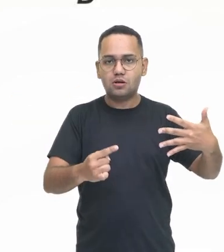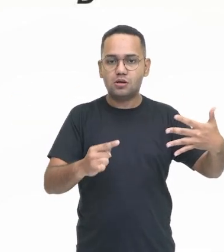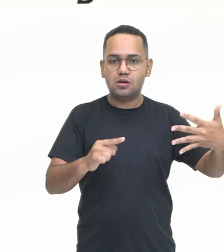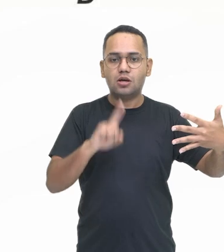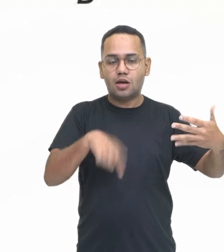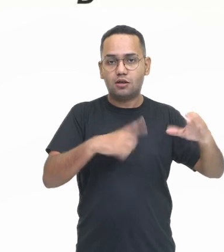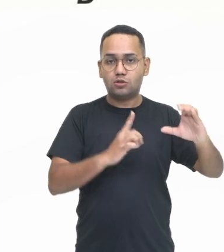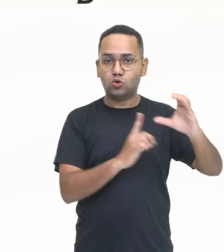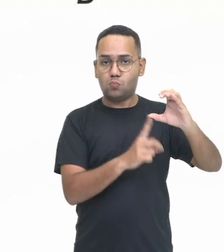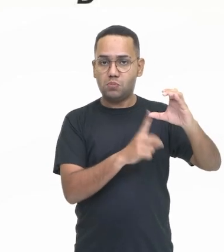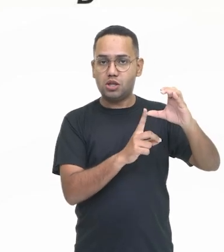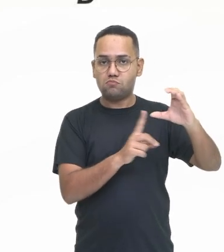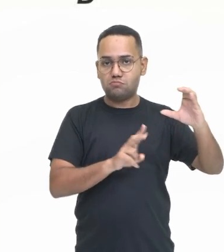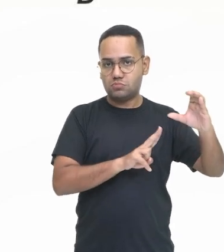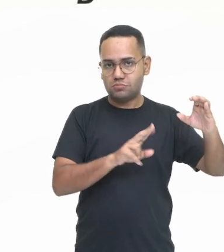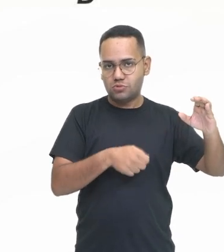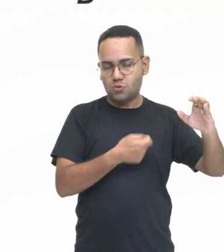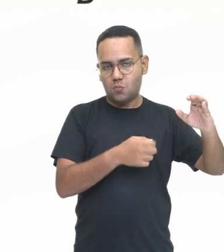de domínio.